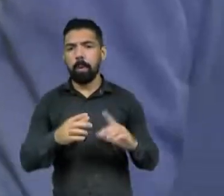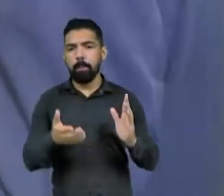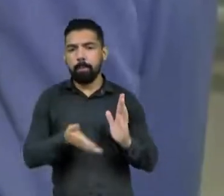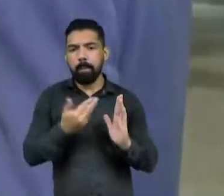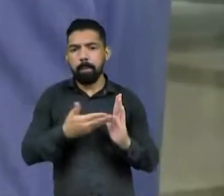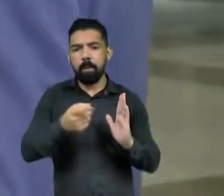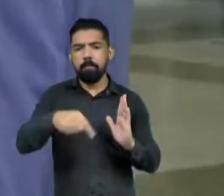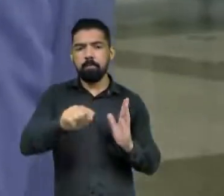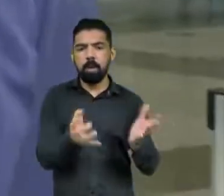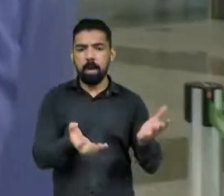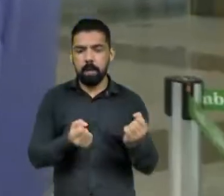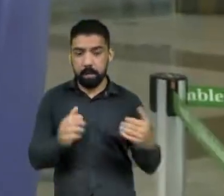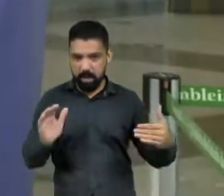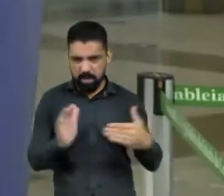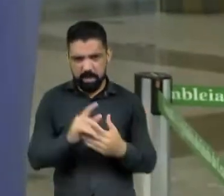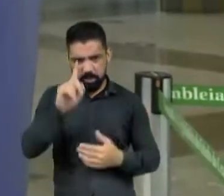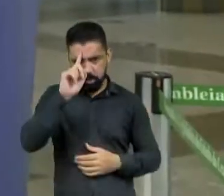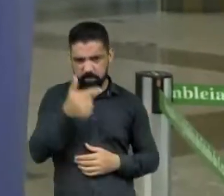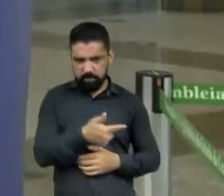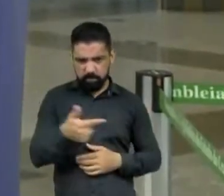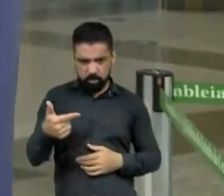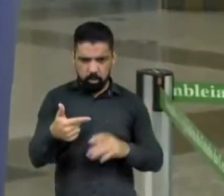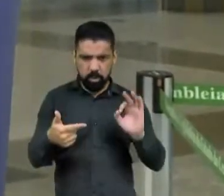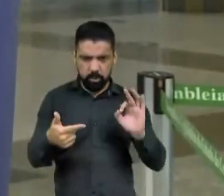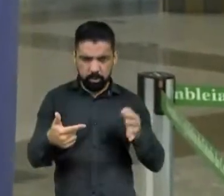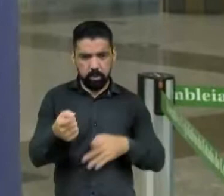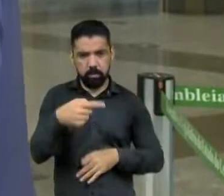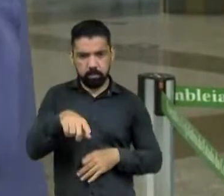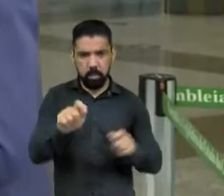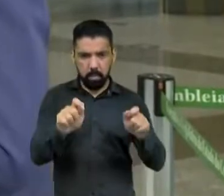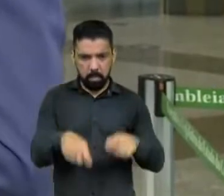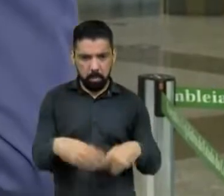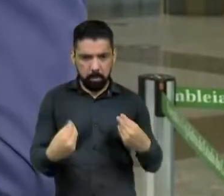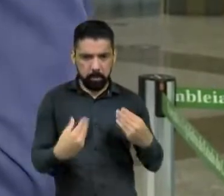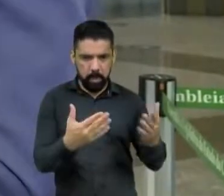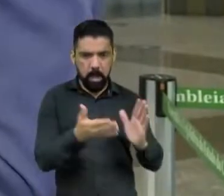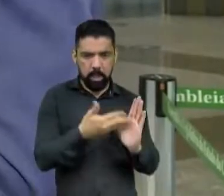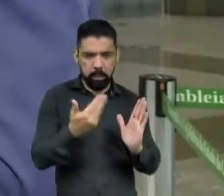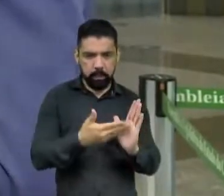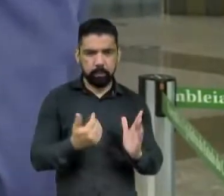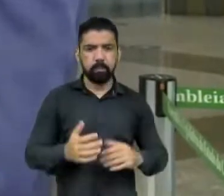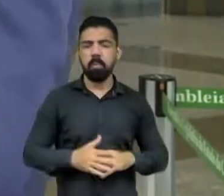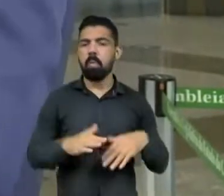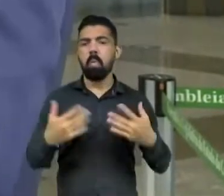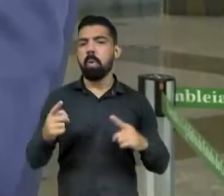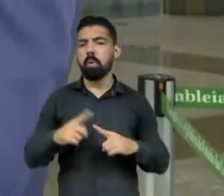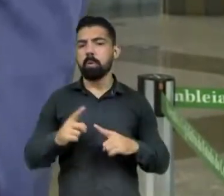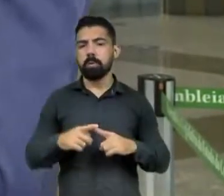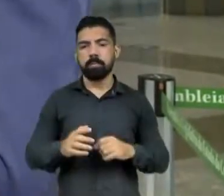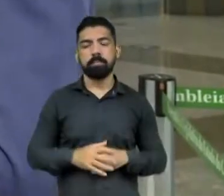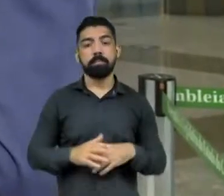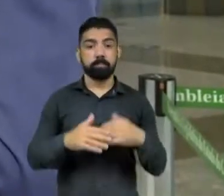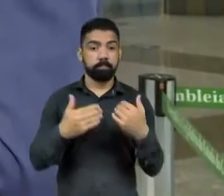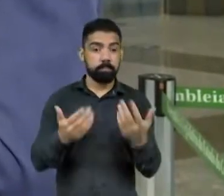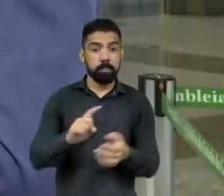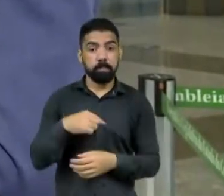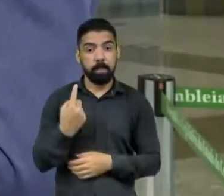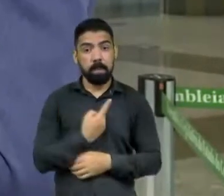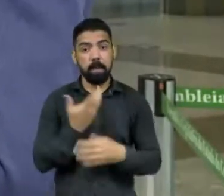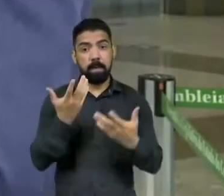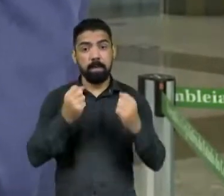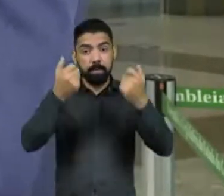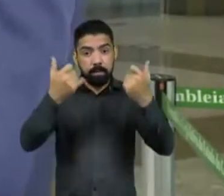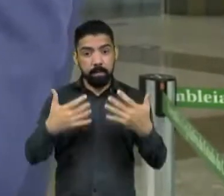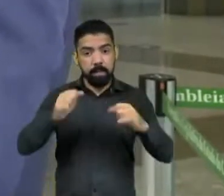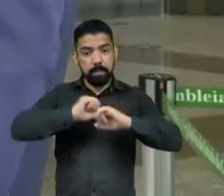recebem? Até o dia 22 de abril as pessoas podem entregar os livros. Que tipo de livro, Luana? Isso, nós queremos deixar claro que realmente a campanha vai até o dia 22